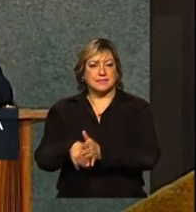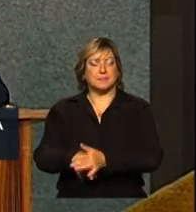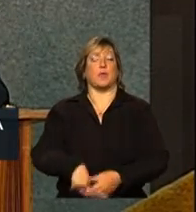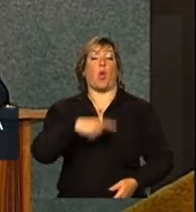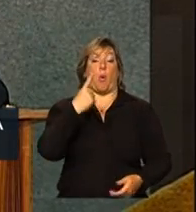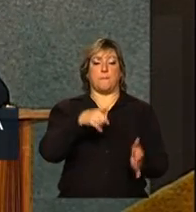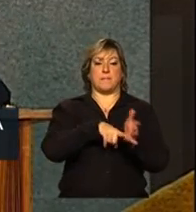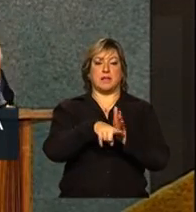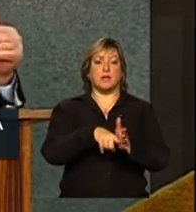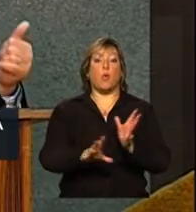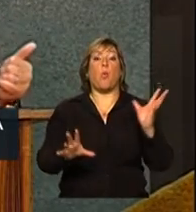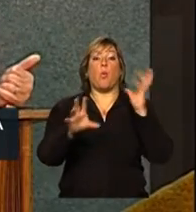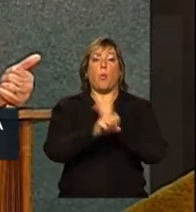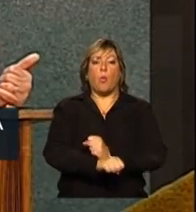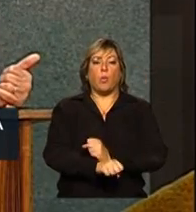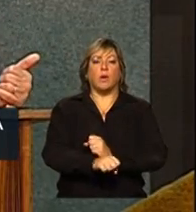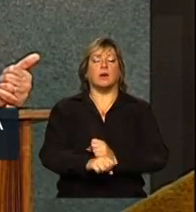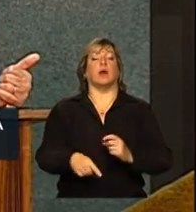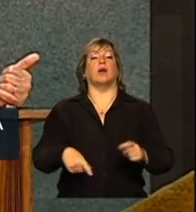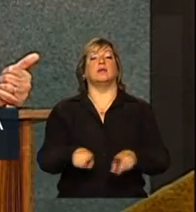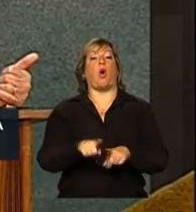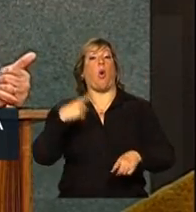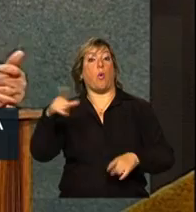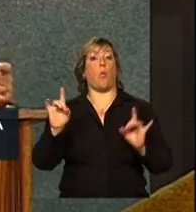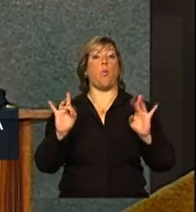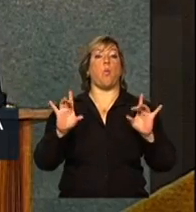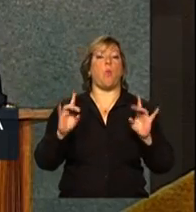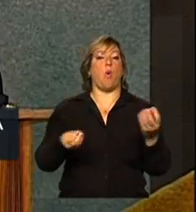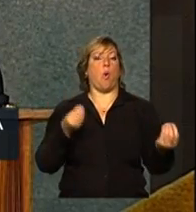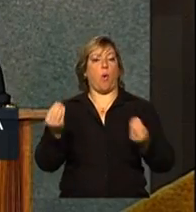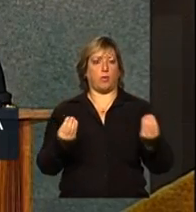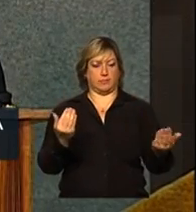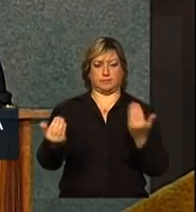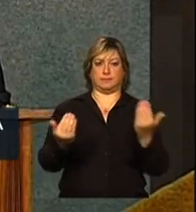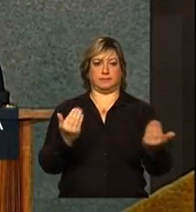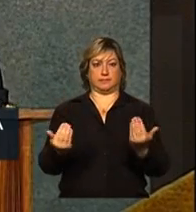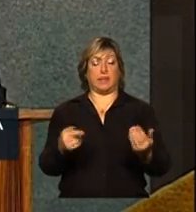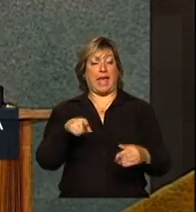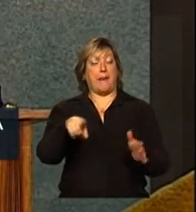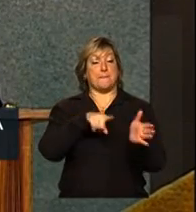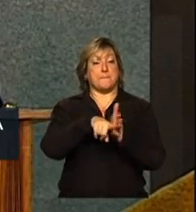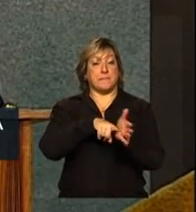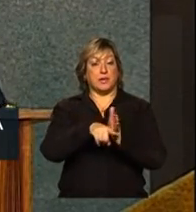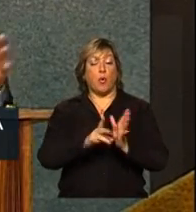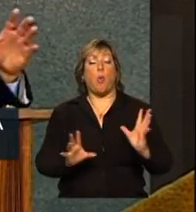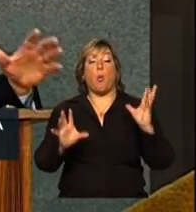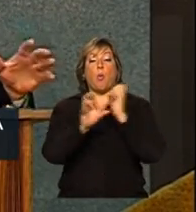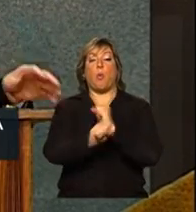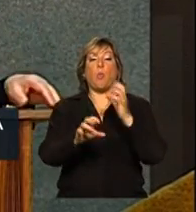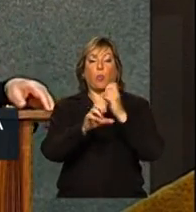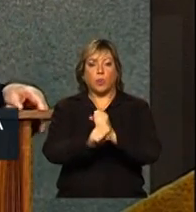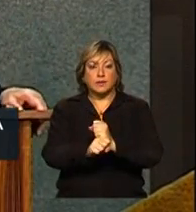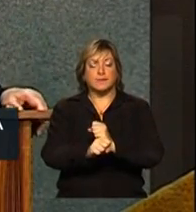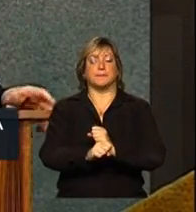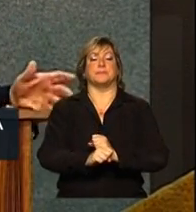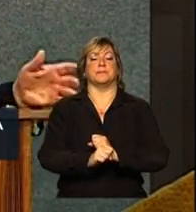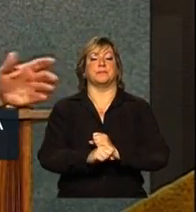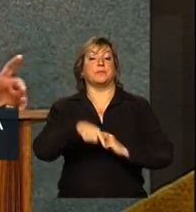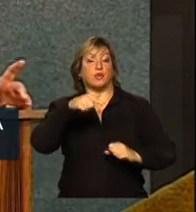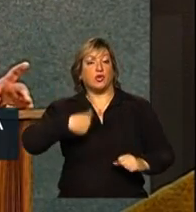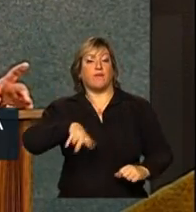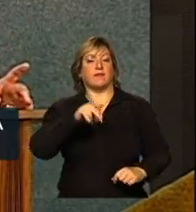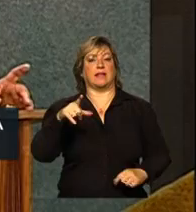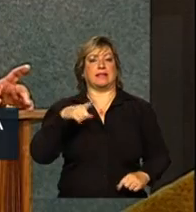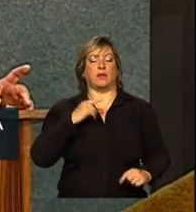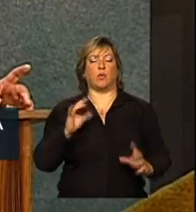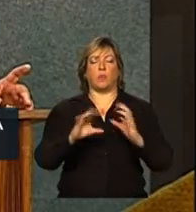pesquisa qualitativa e uma pesquisa quantitativa. A pesquisa quantitativa, nós vamos ter um universo